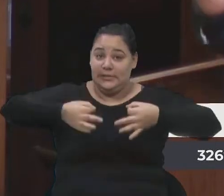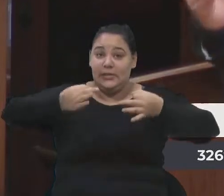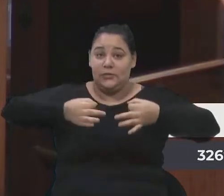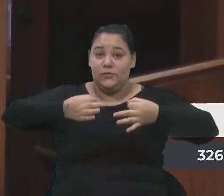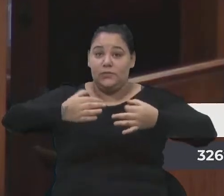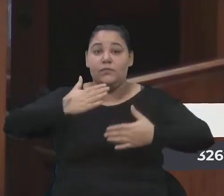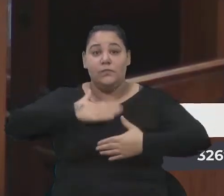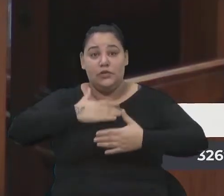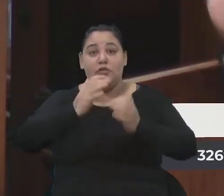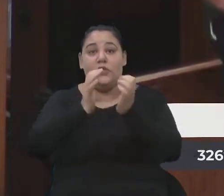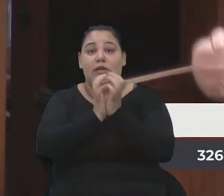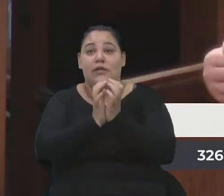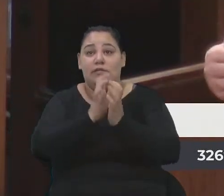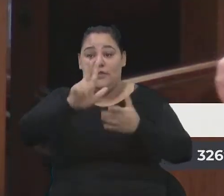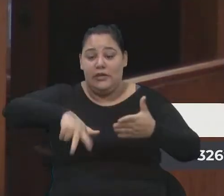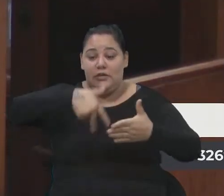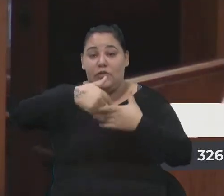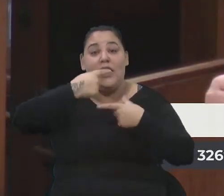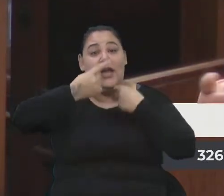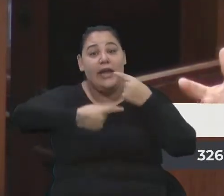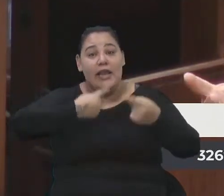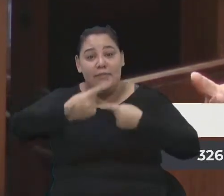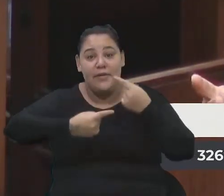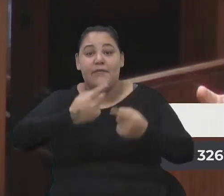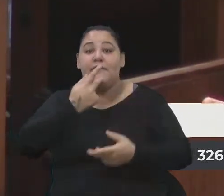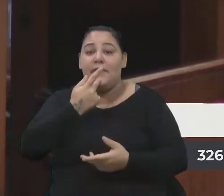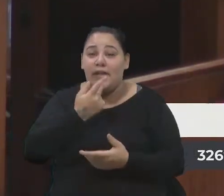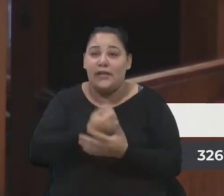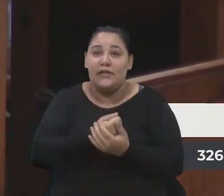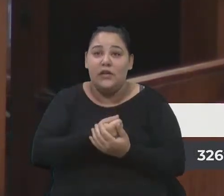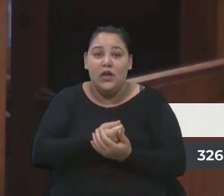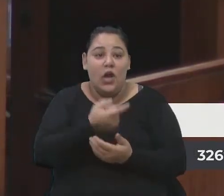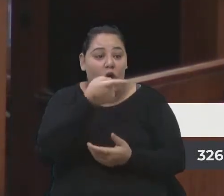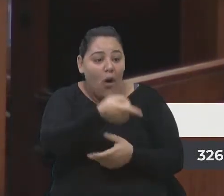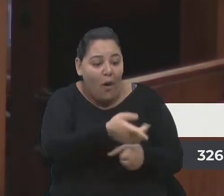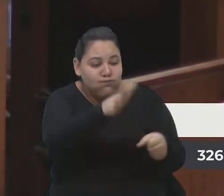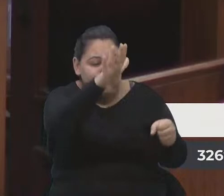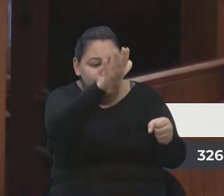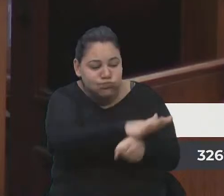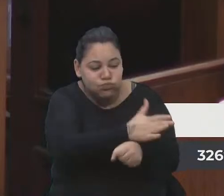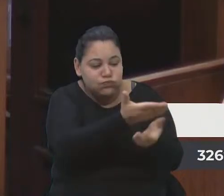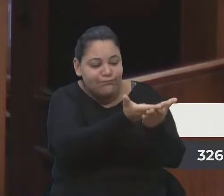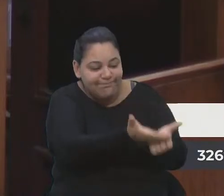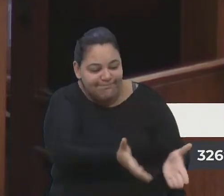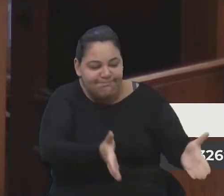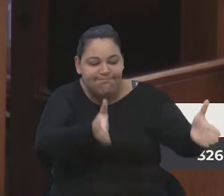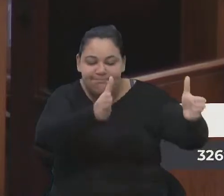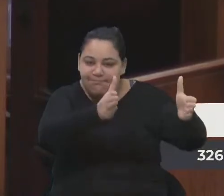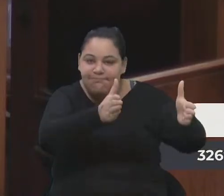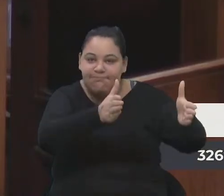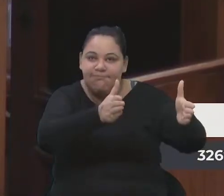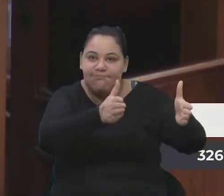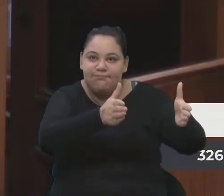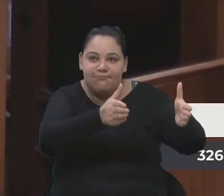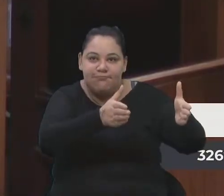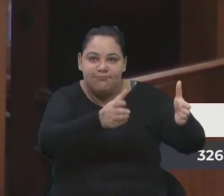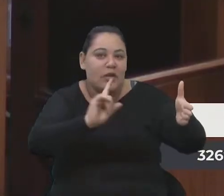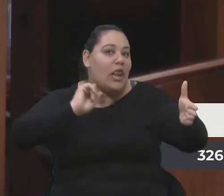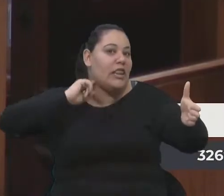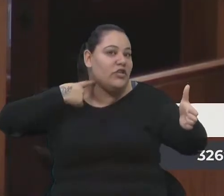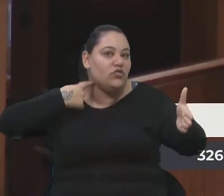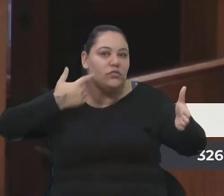que vem aqui e se queixa, dizendo, olha ali, encheram o contêiner de lixo de